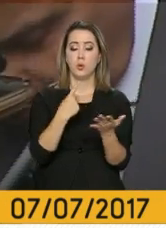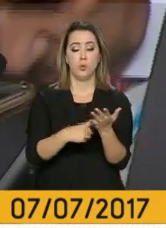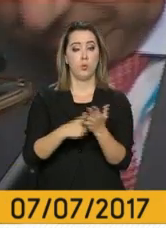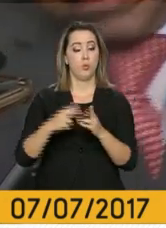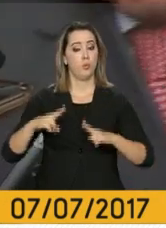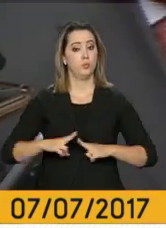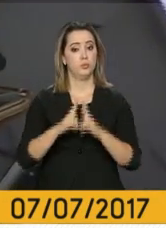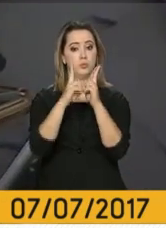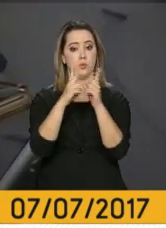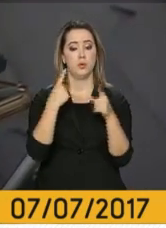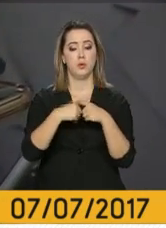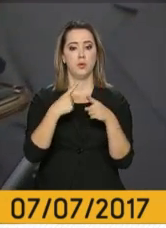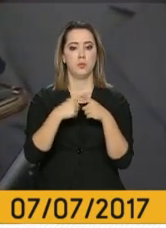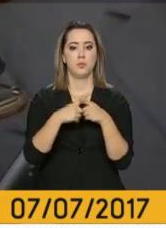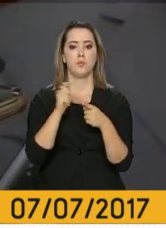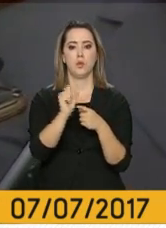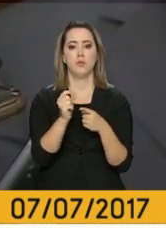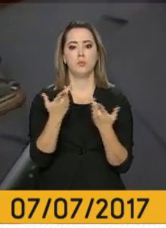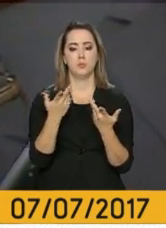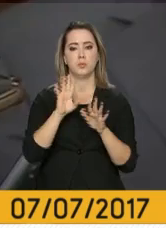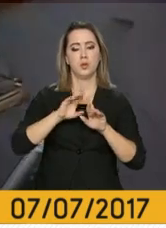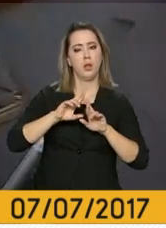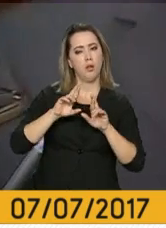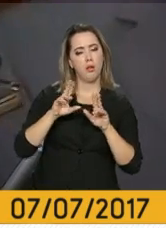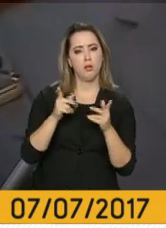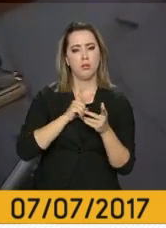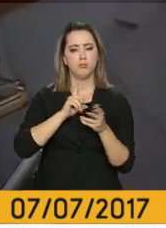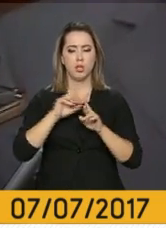de Paris, porque não é unânime, aí vocês sabem,